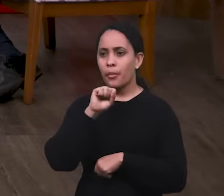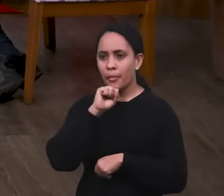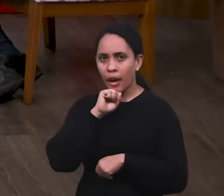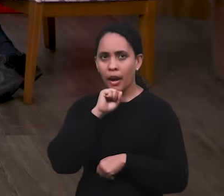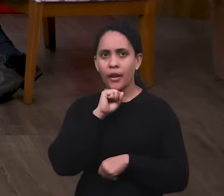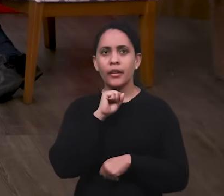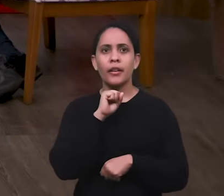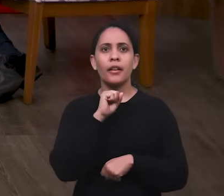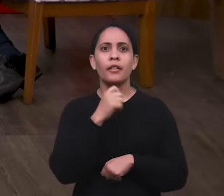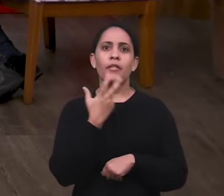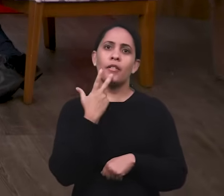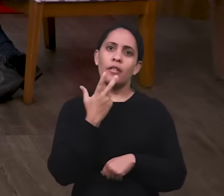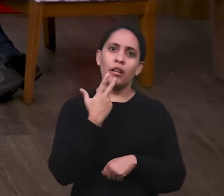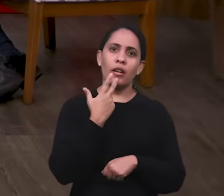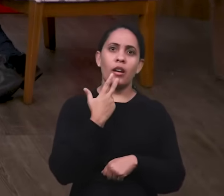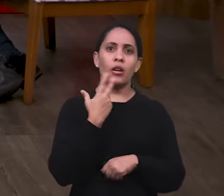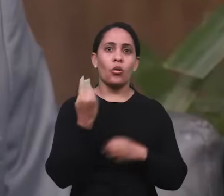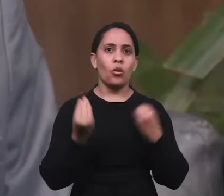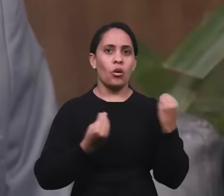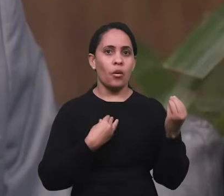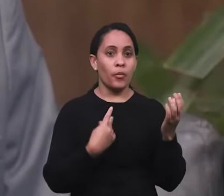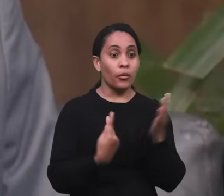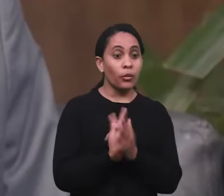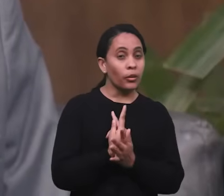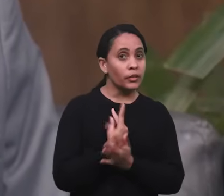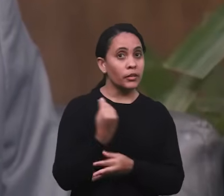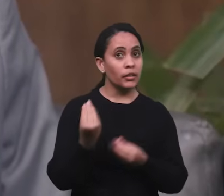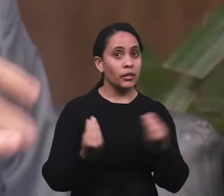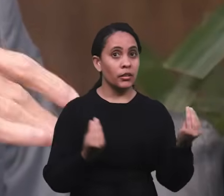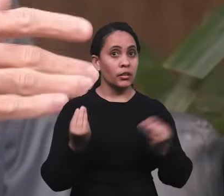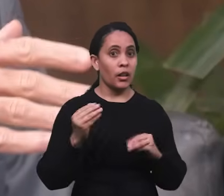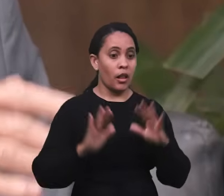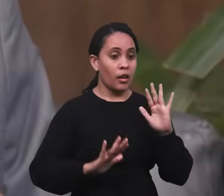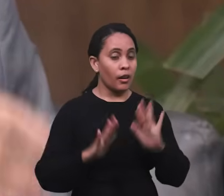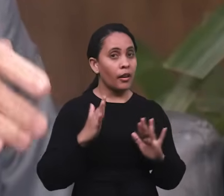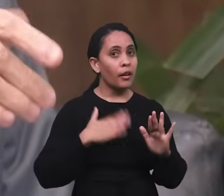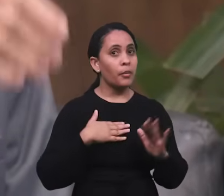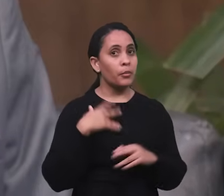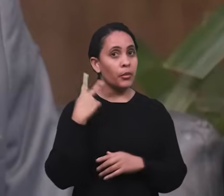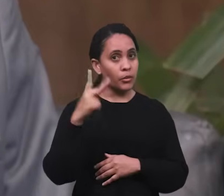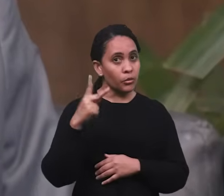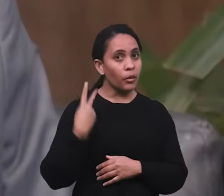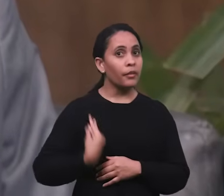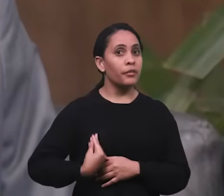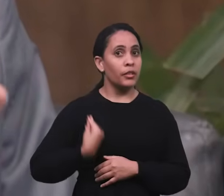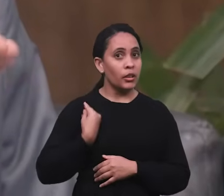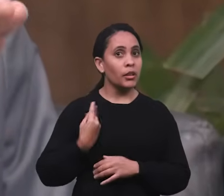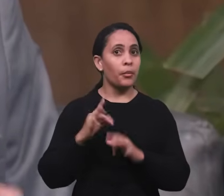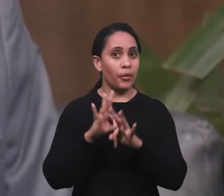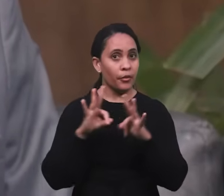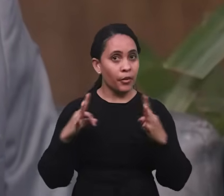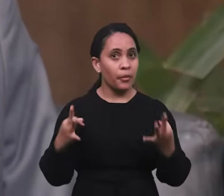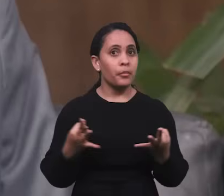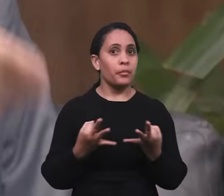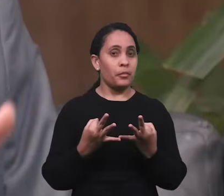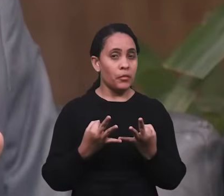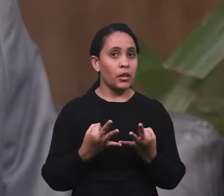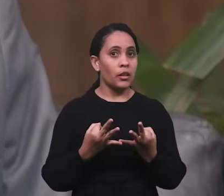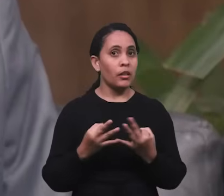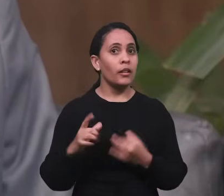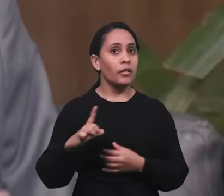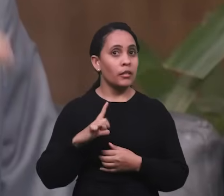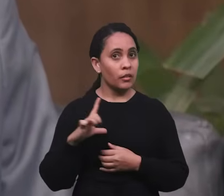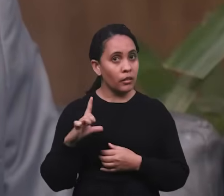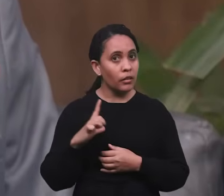sua mãe, que ele vai saber dosar aquilo ali, não é? Ele vai saber equilibrar, ele vai saber que é uma bênção para você, para a